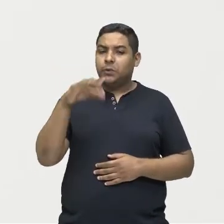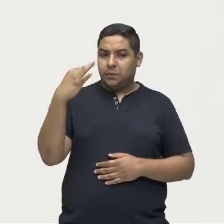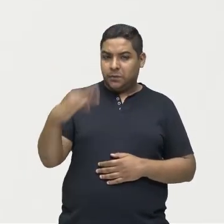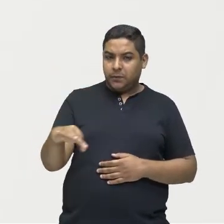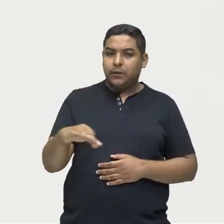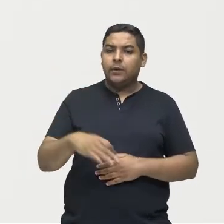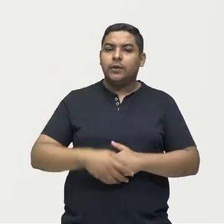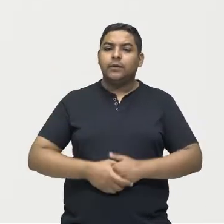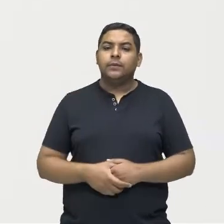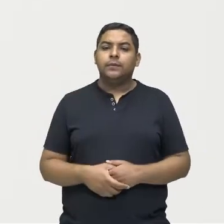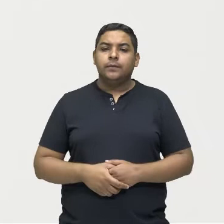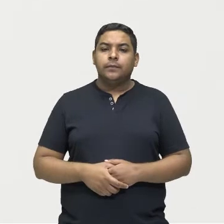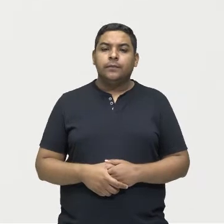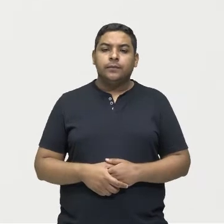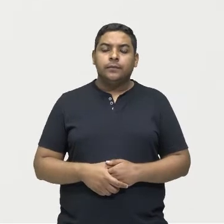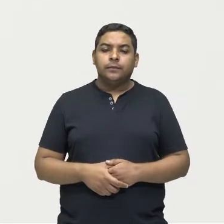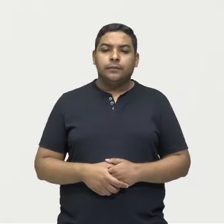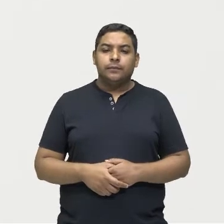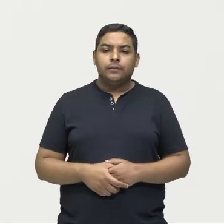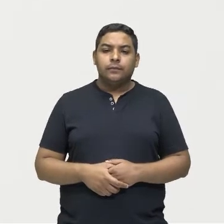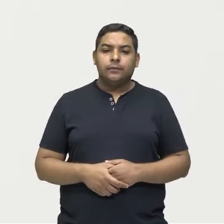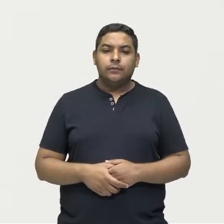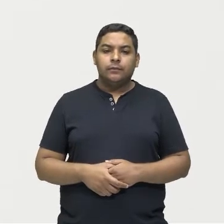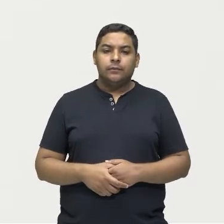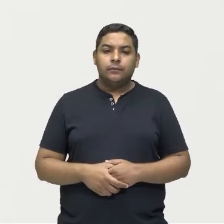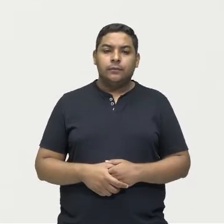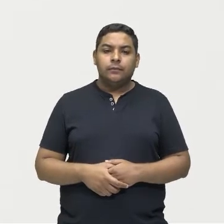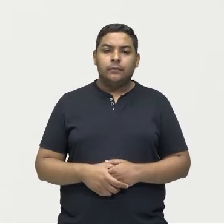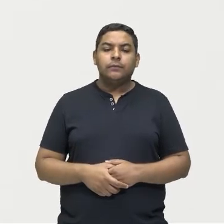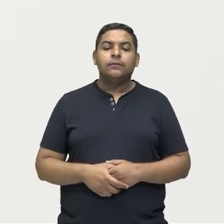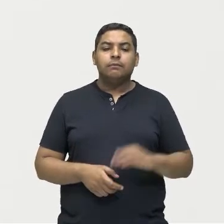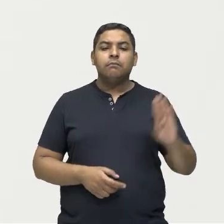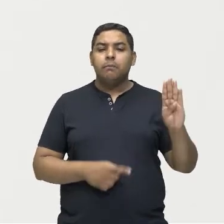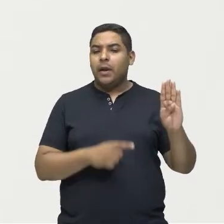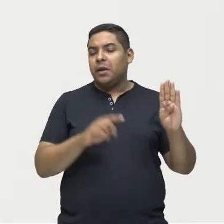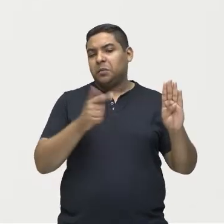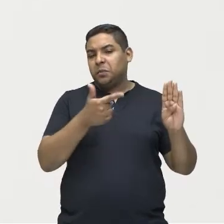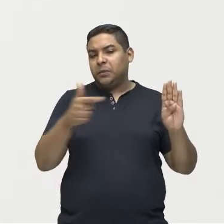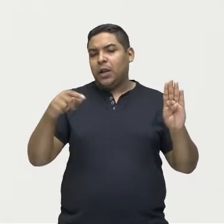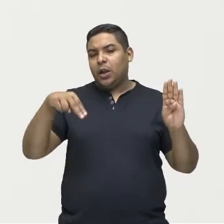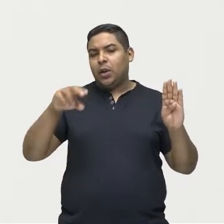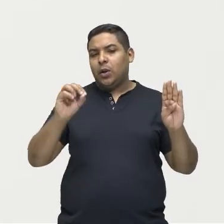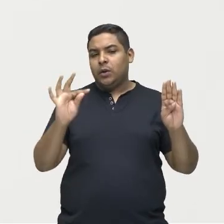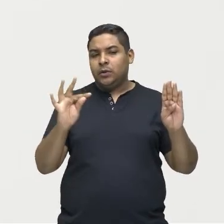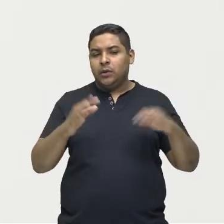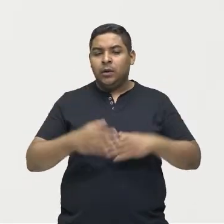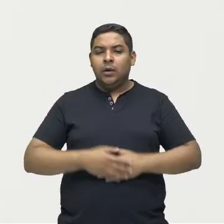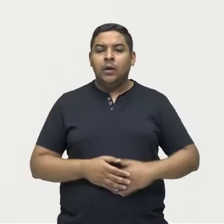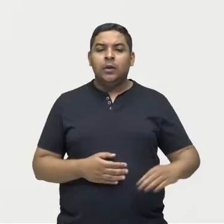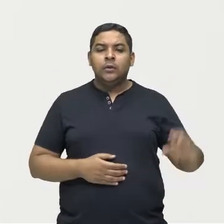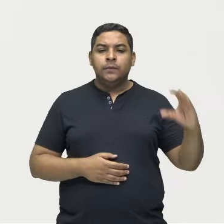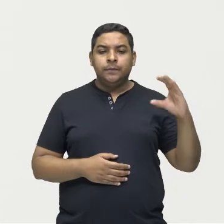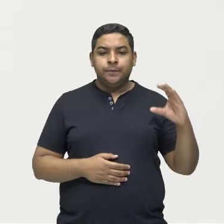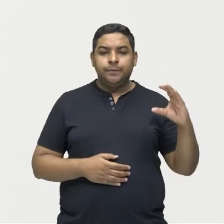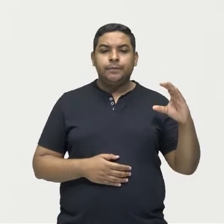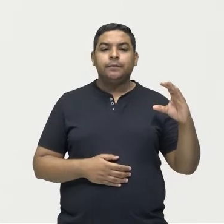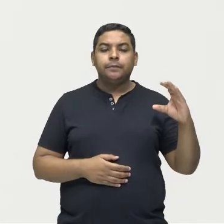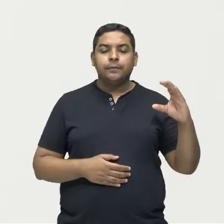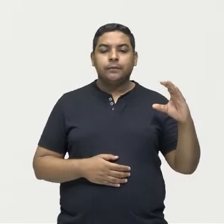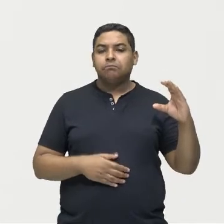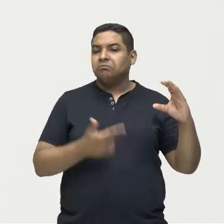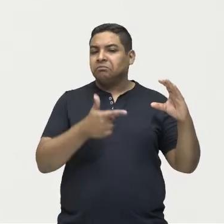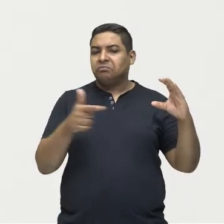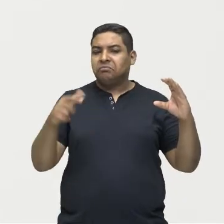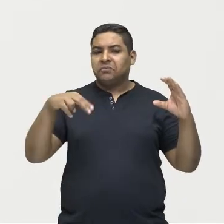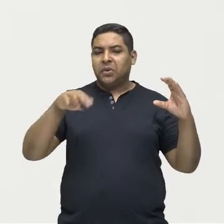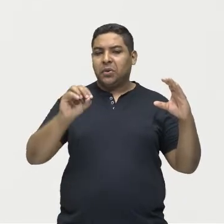A. Na letra B, repare que eu não tenho not aqui. Então, já está descartado. Na letra C, nós temos também a falta do